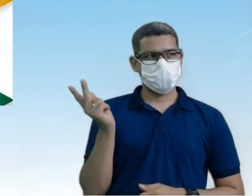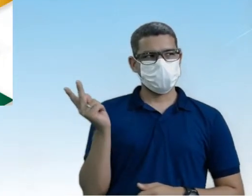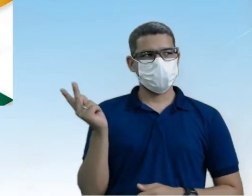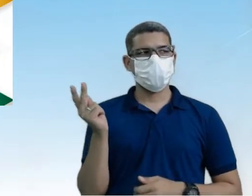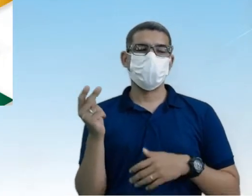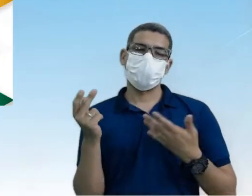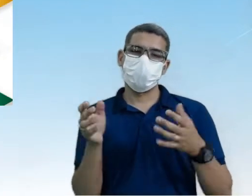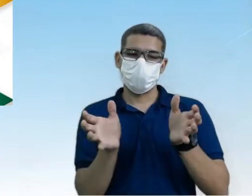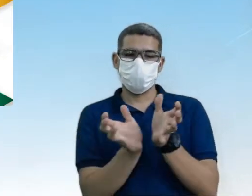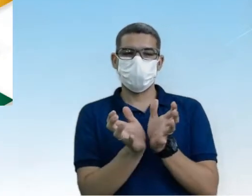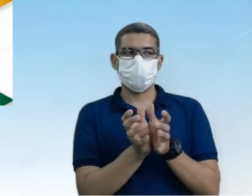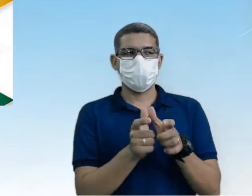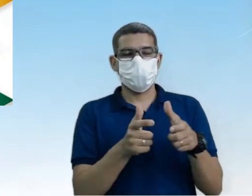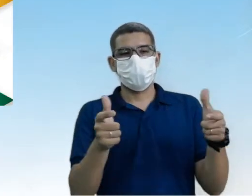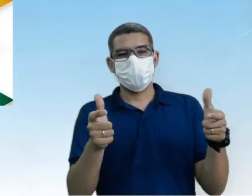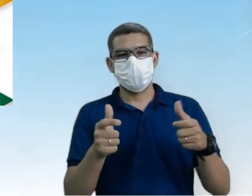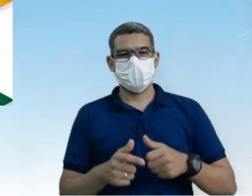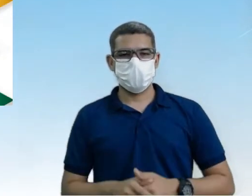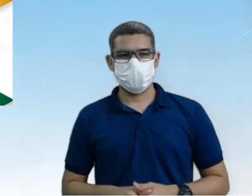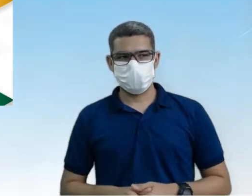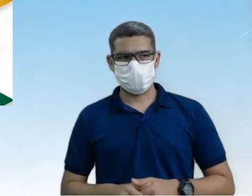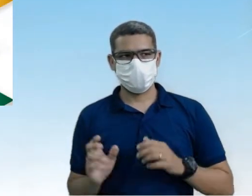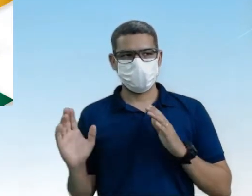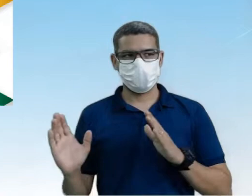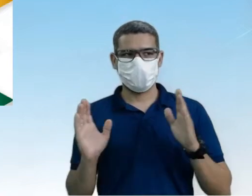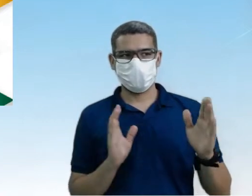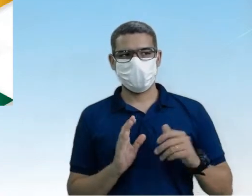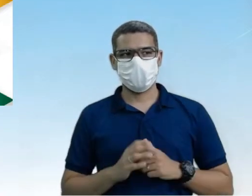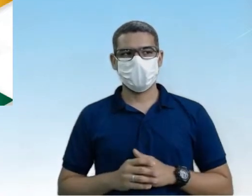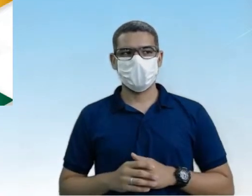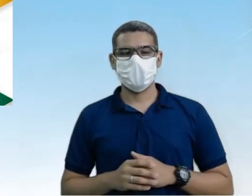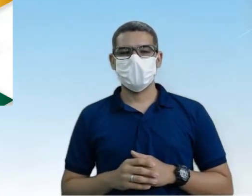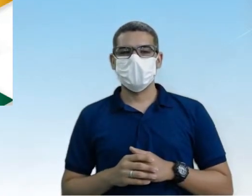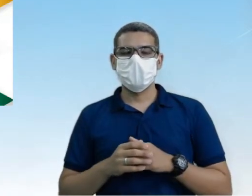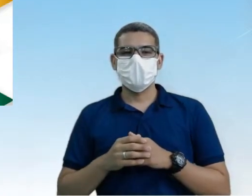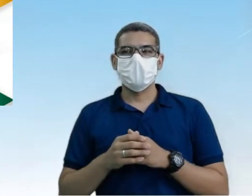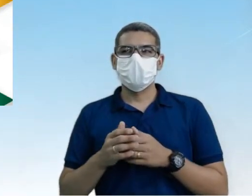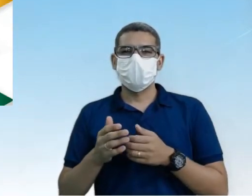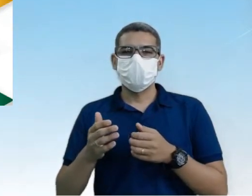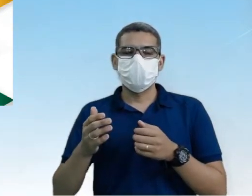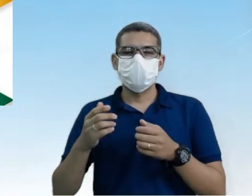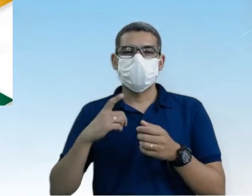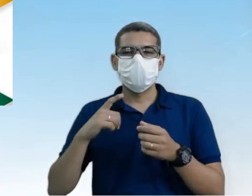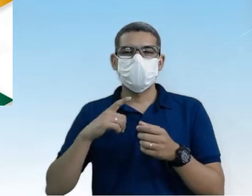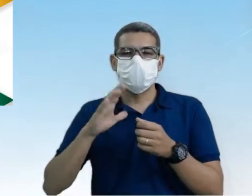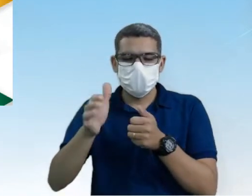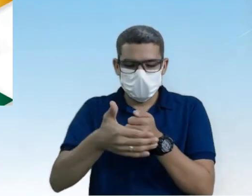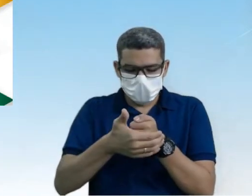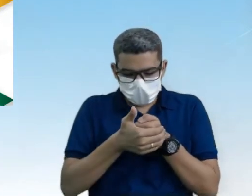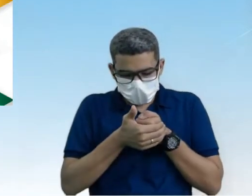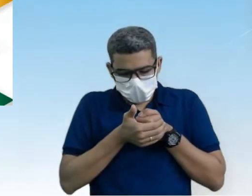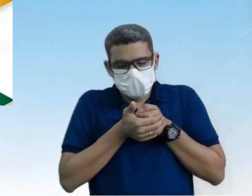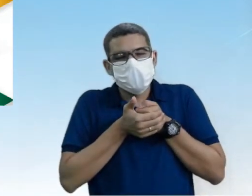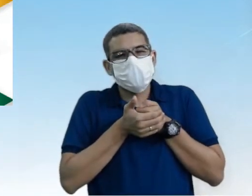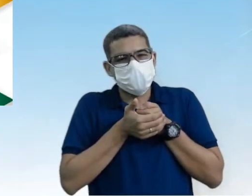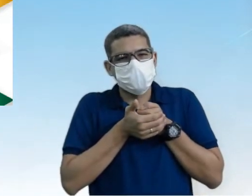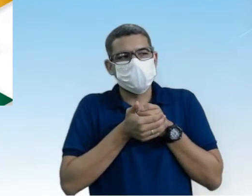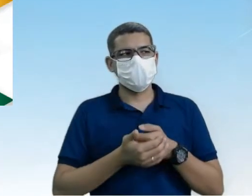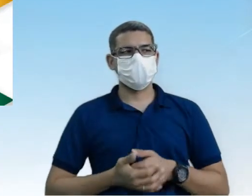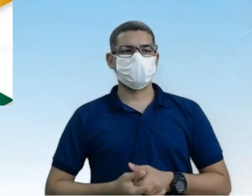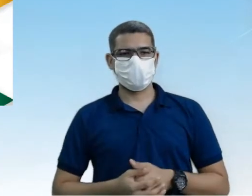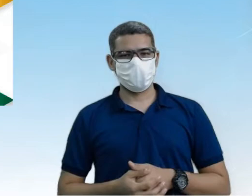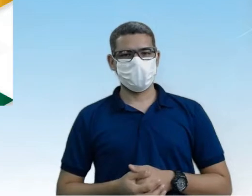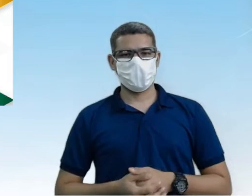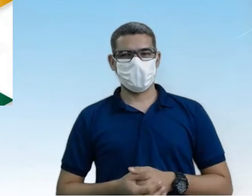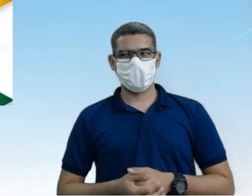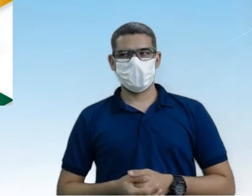grupo. Shelter pode ser abrigo ou cobertor, e nesse caso é abrigo, acolhimento.